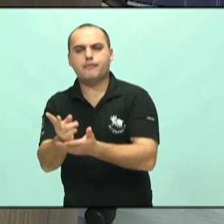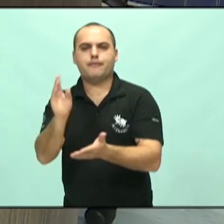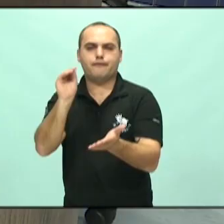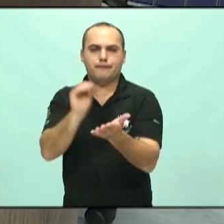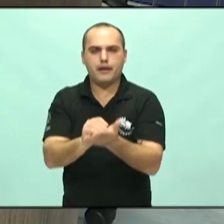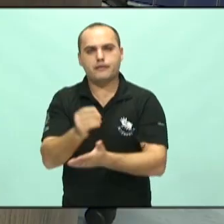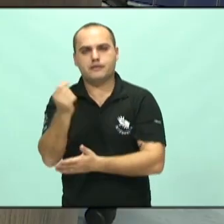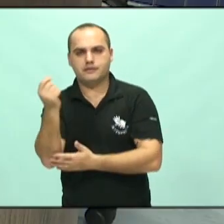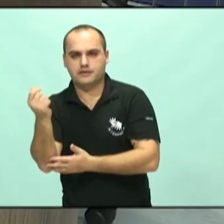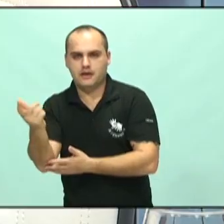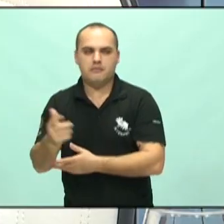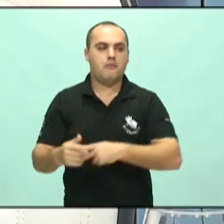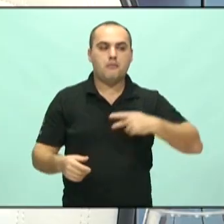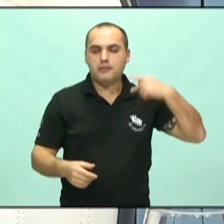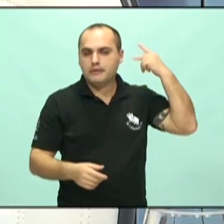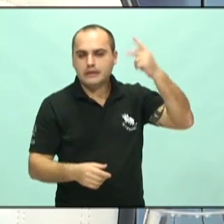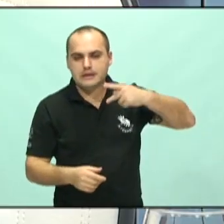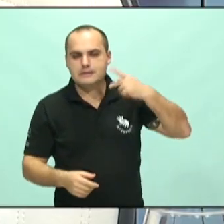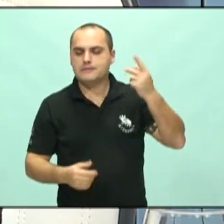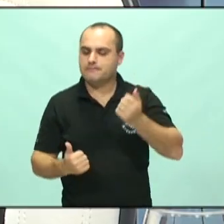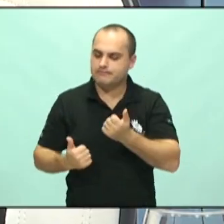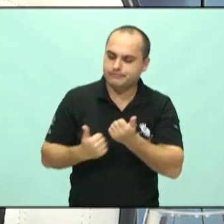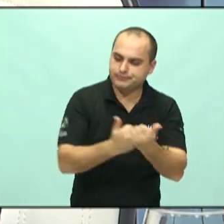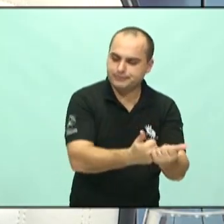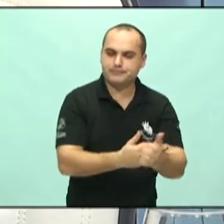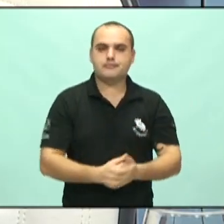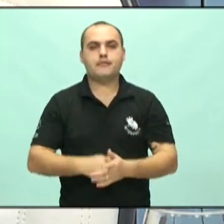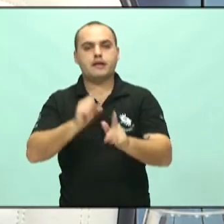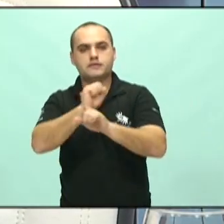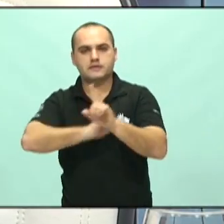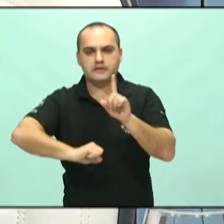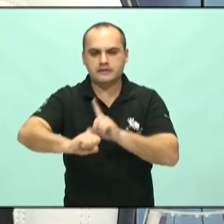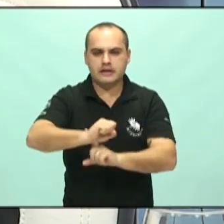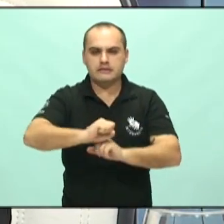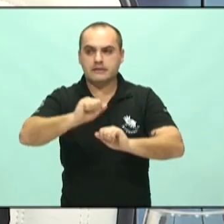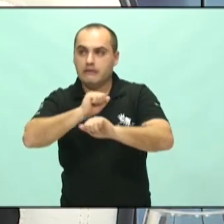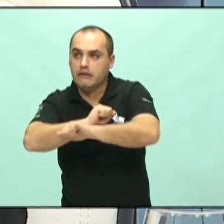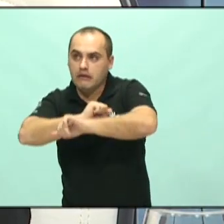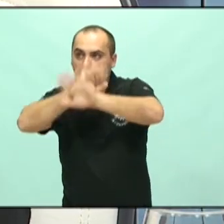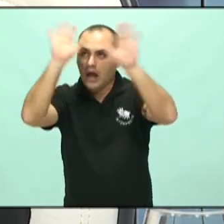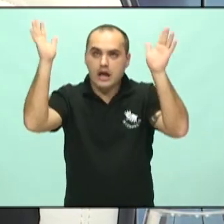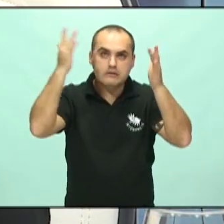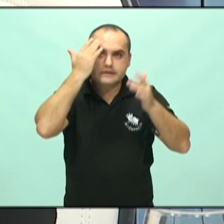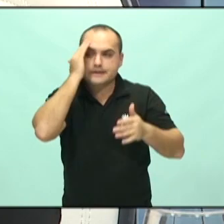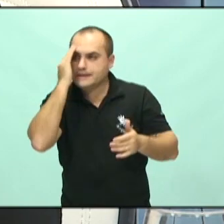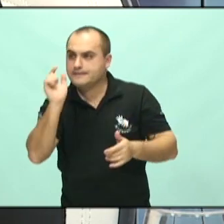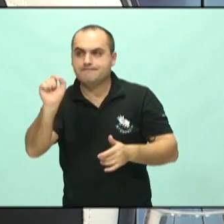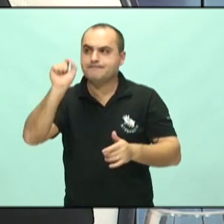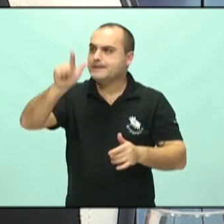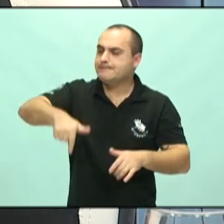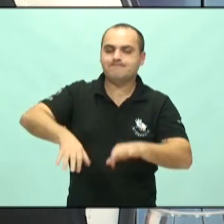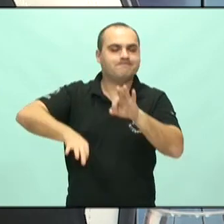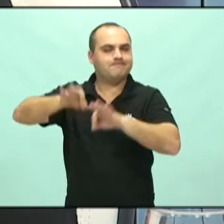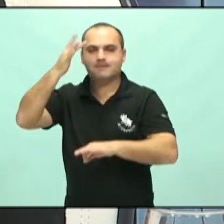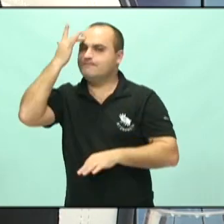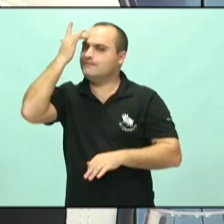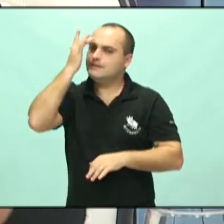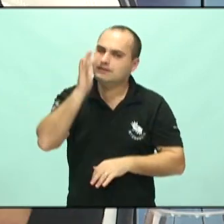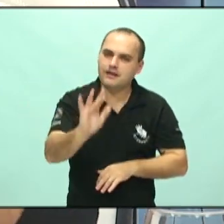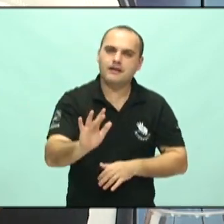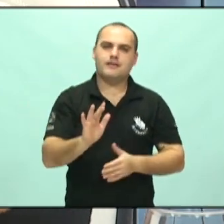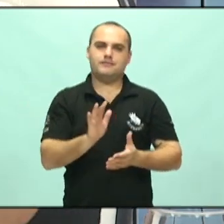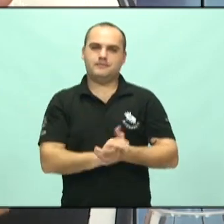político necessário, a sociedade nunca tem uma compreensão clara pelos vários diferenciais de